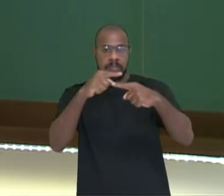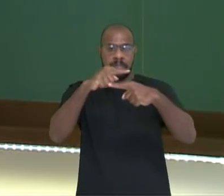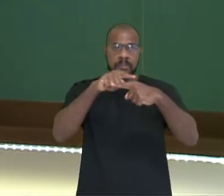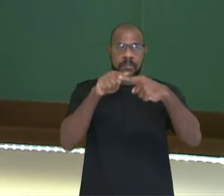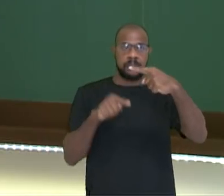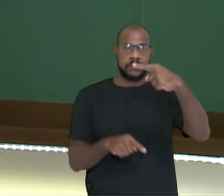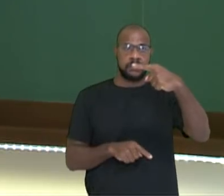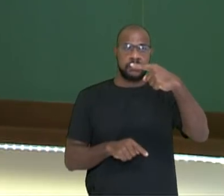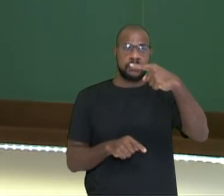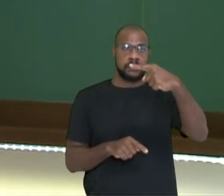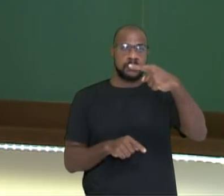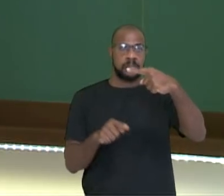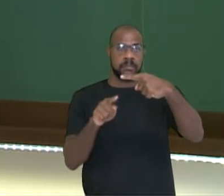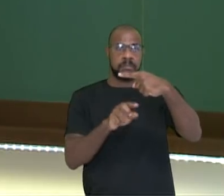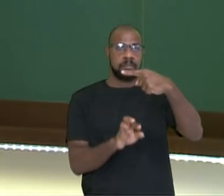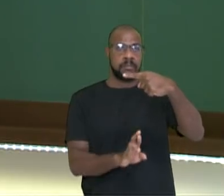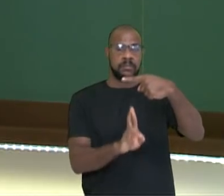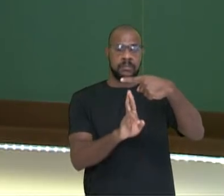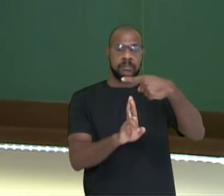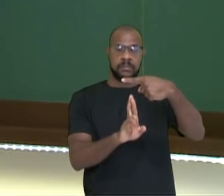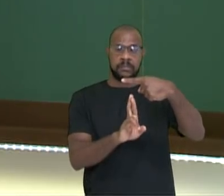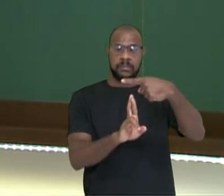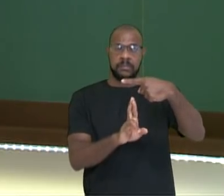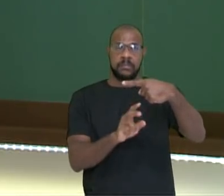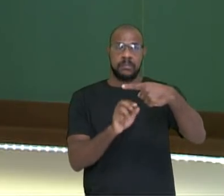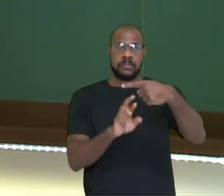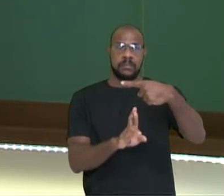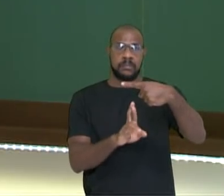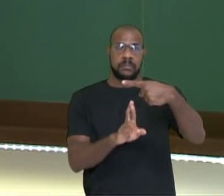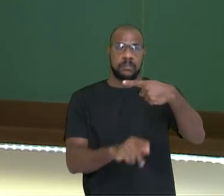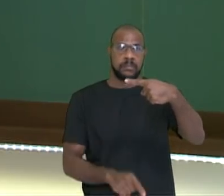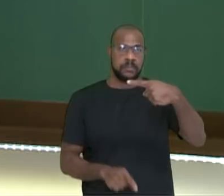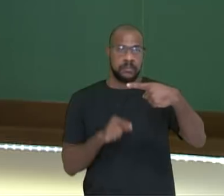como L. Aparece muito como L